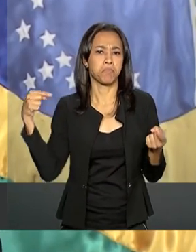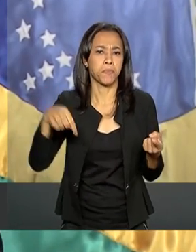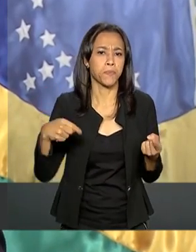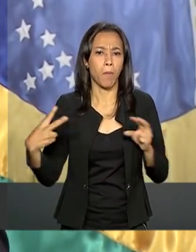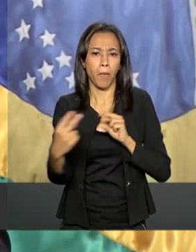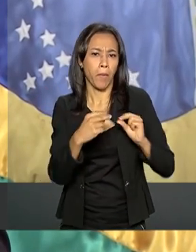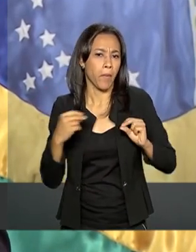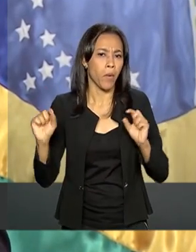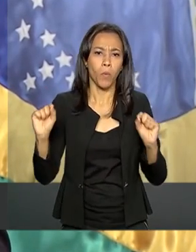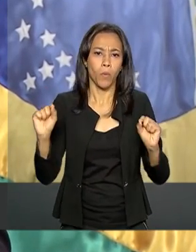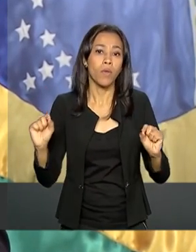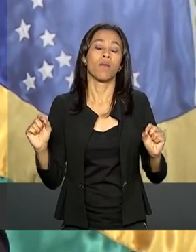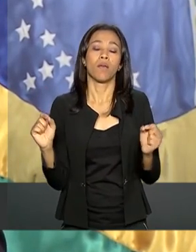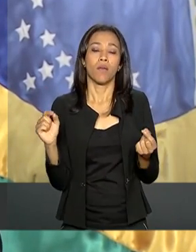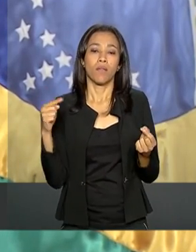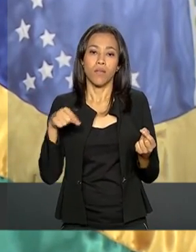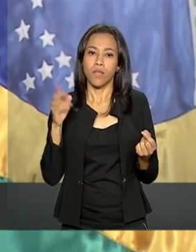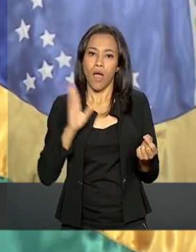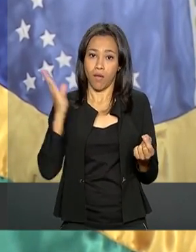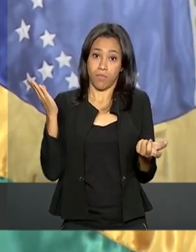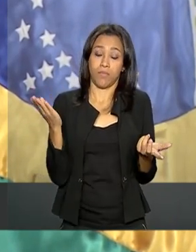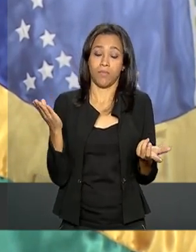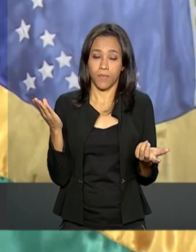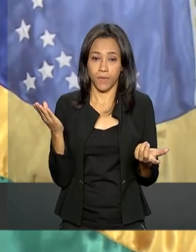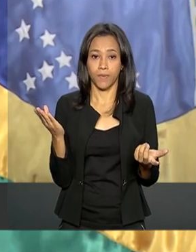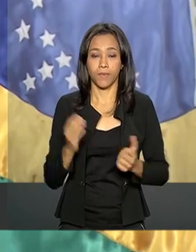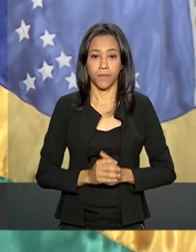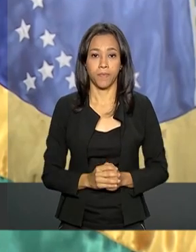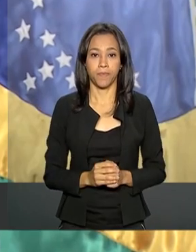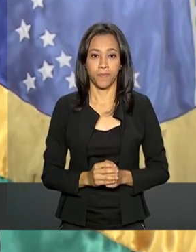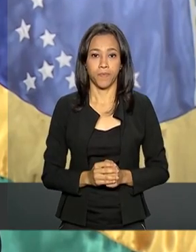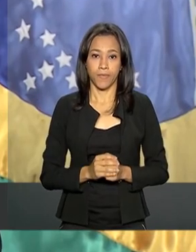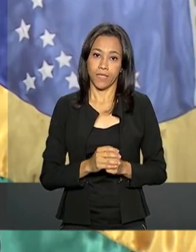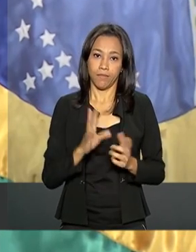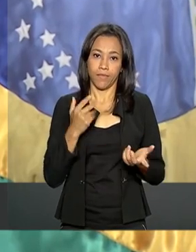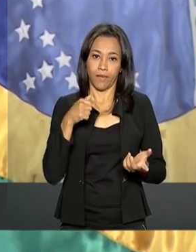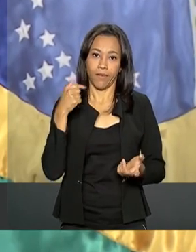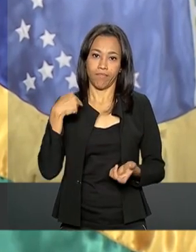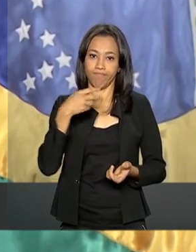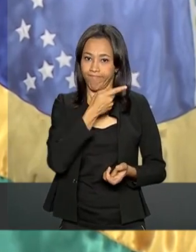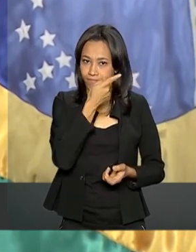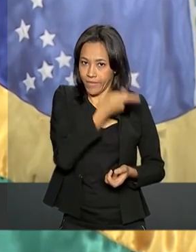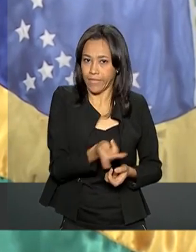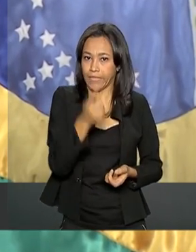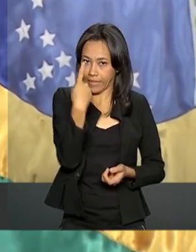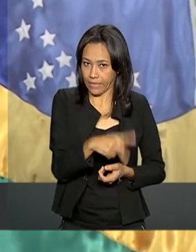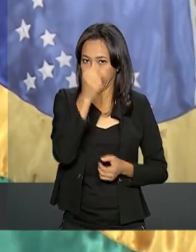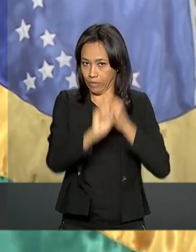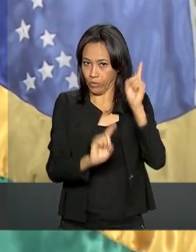tratamos nessa rápida passagem pelo Chile, e pode ter certeza,